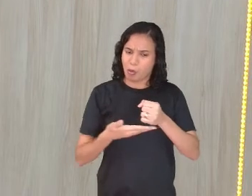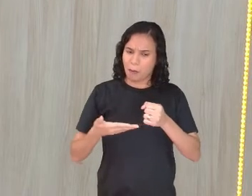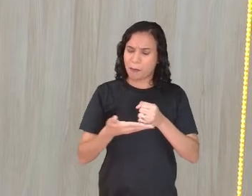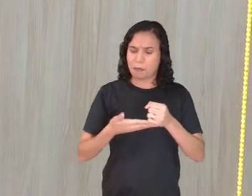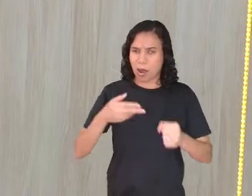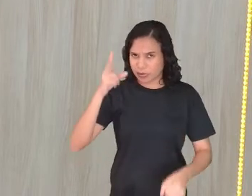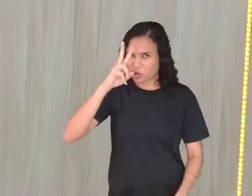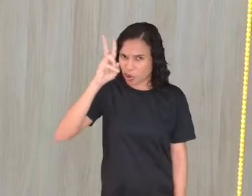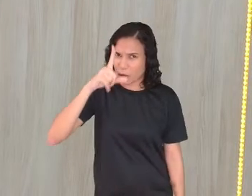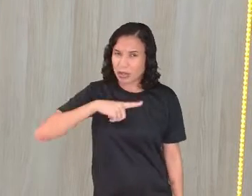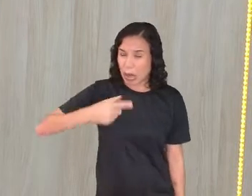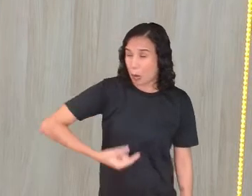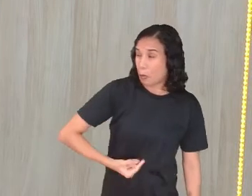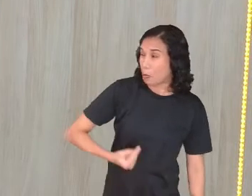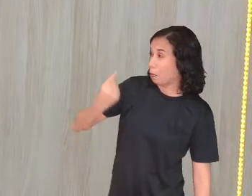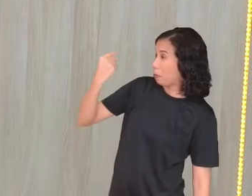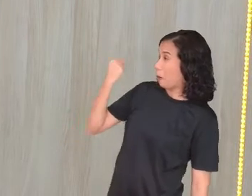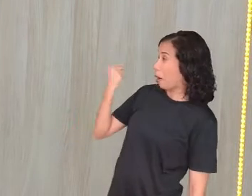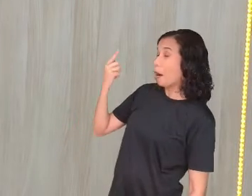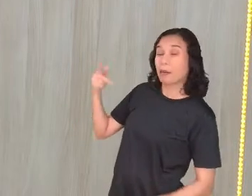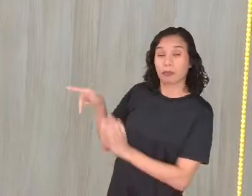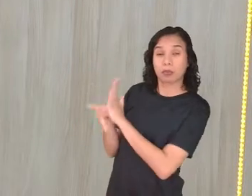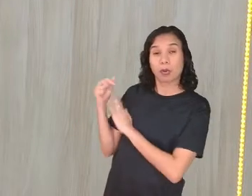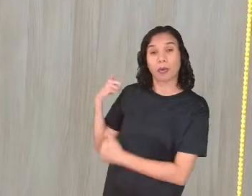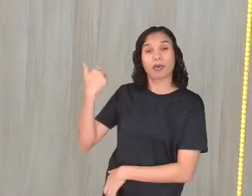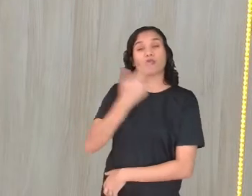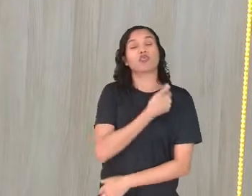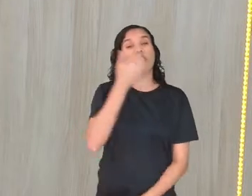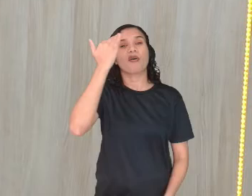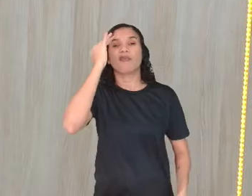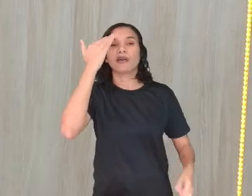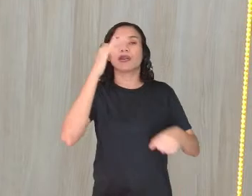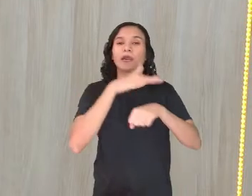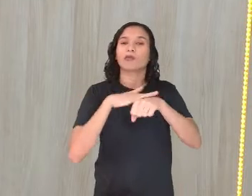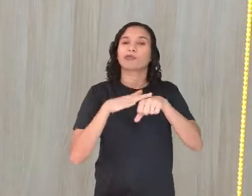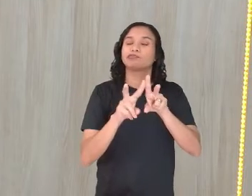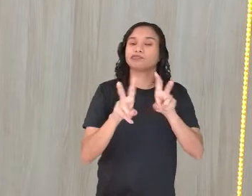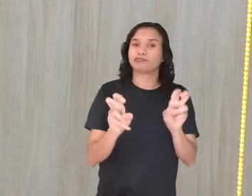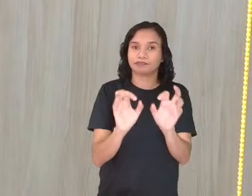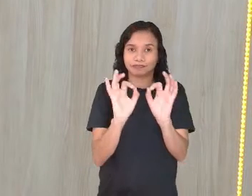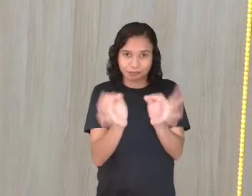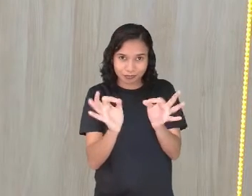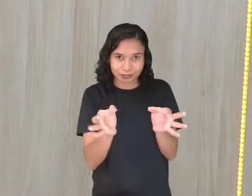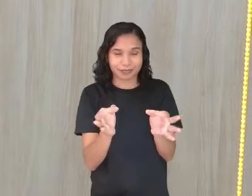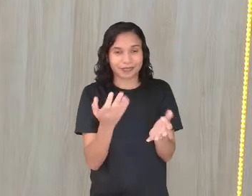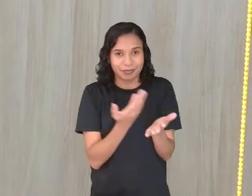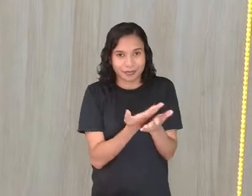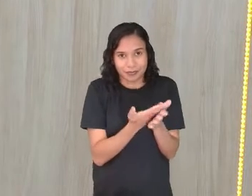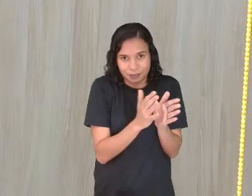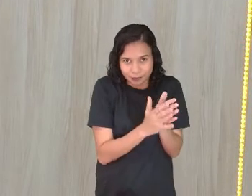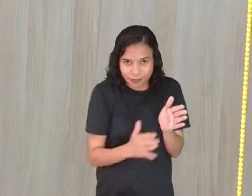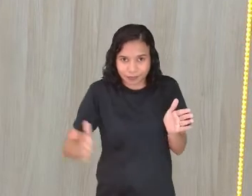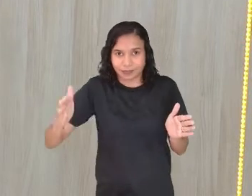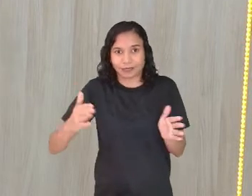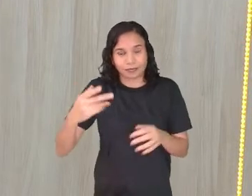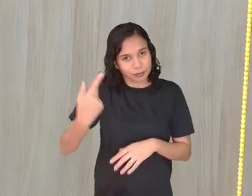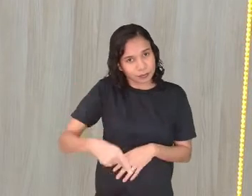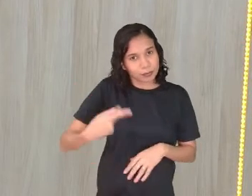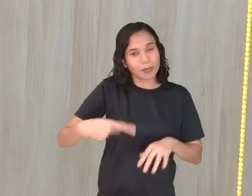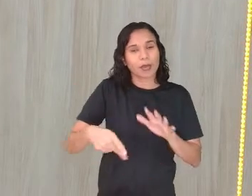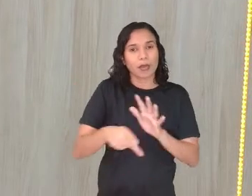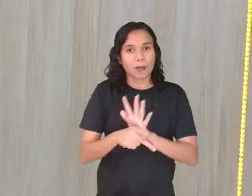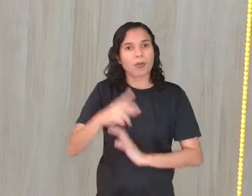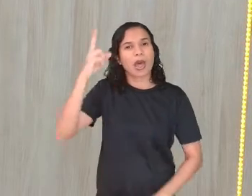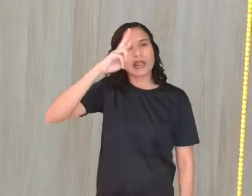Tem um processo histórico aí por trás, e a gente vai entender e conversar um pouco, certo? Nas aulas aqui da história do Recife,